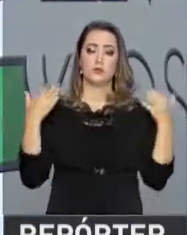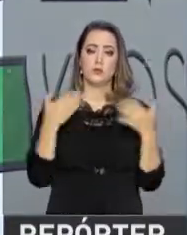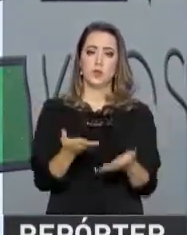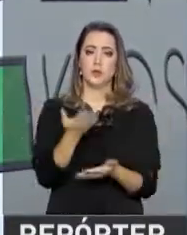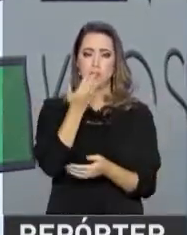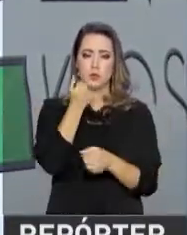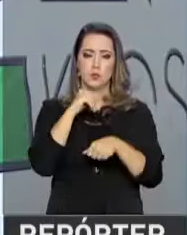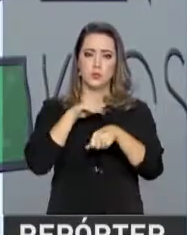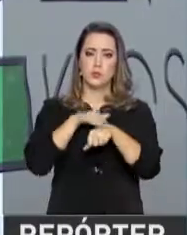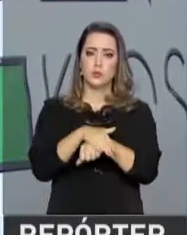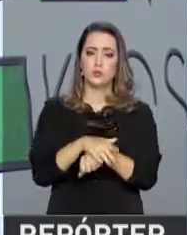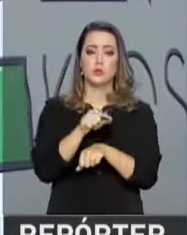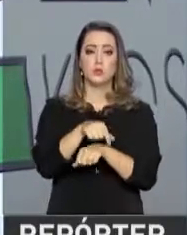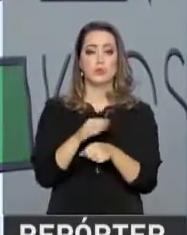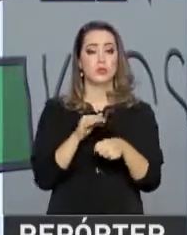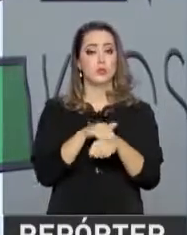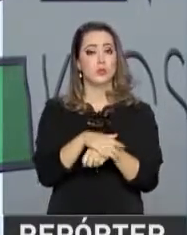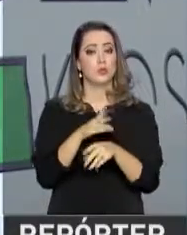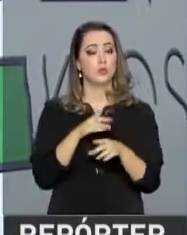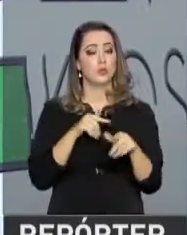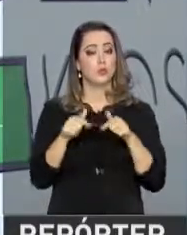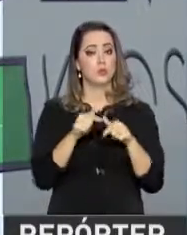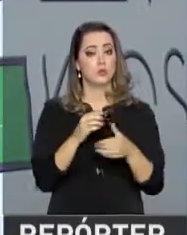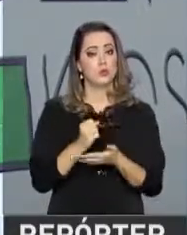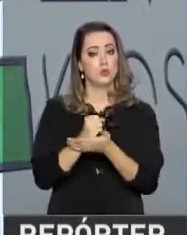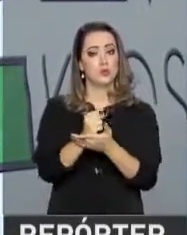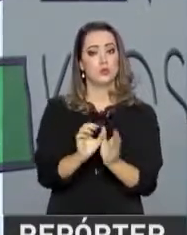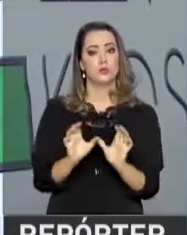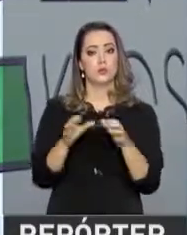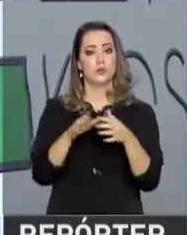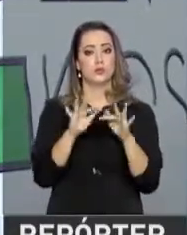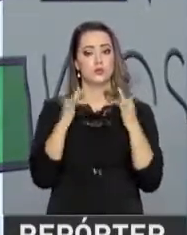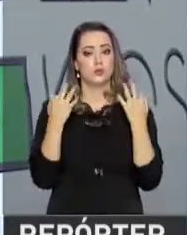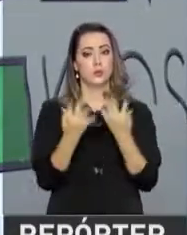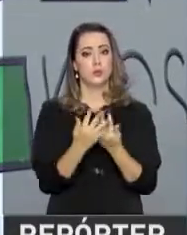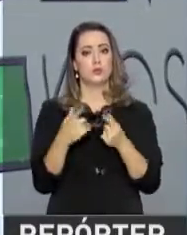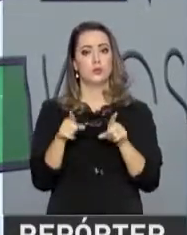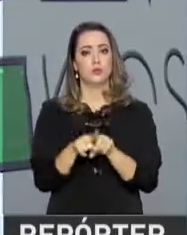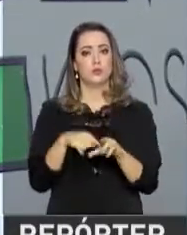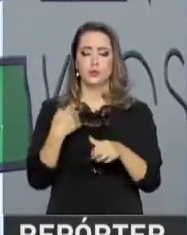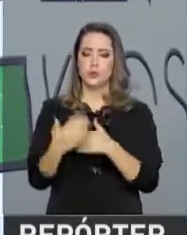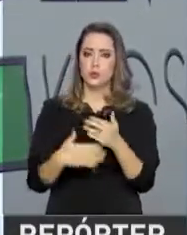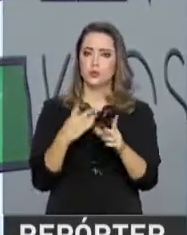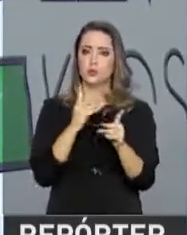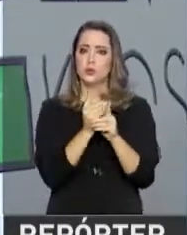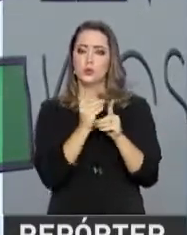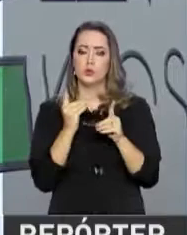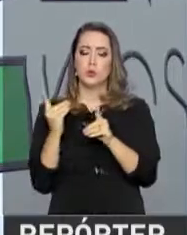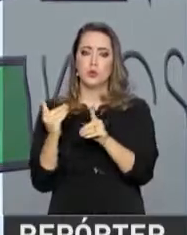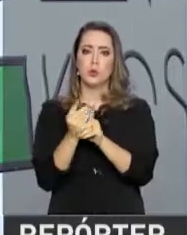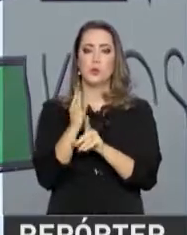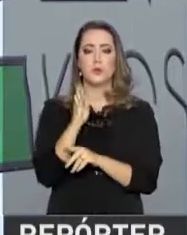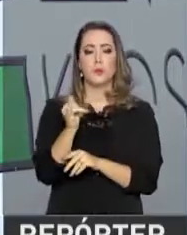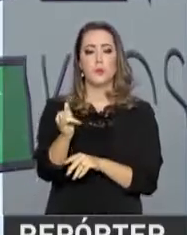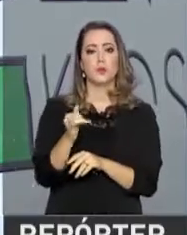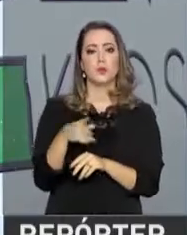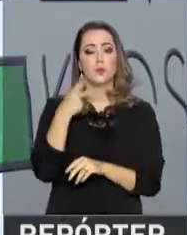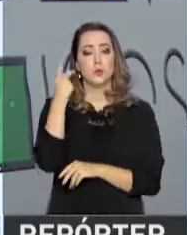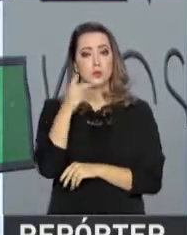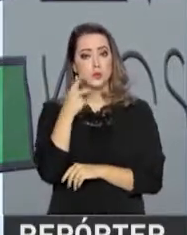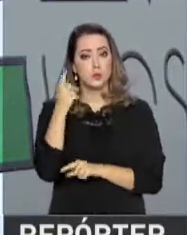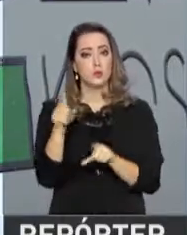jantar de trabalho oferecido pela organização do fórum e deve manter encontros bilaterais com líderes políticos